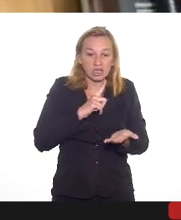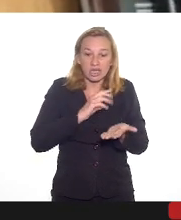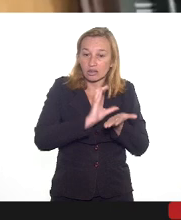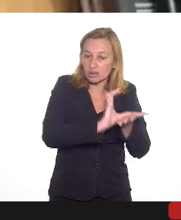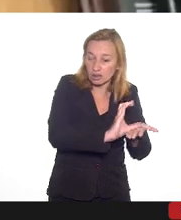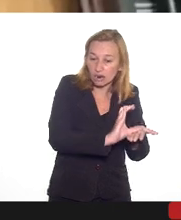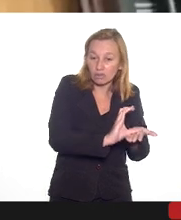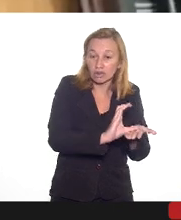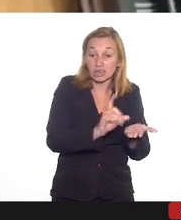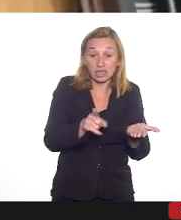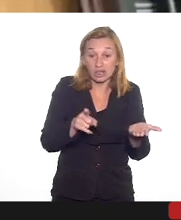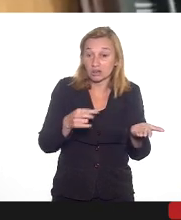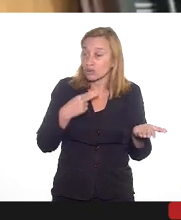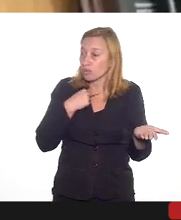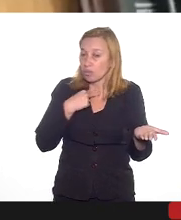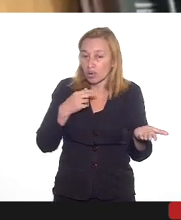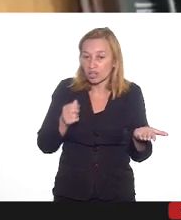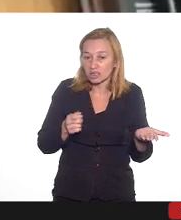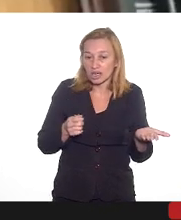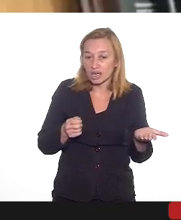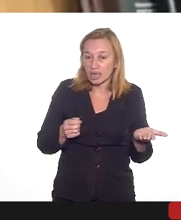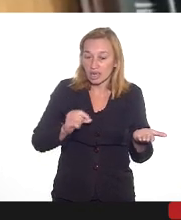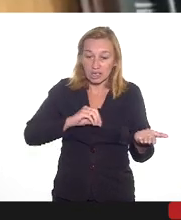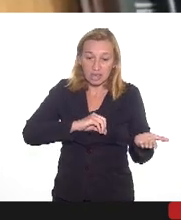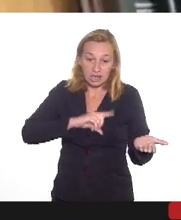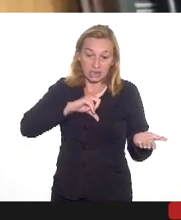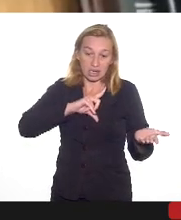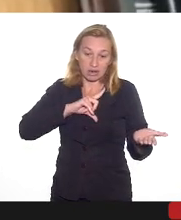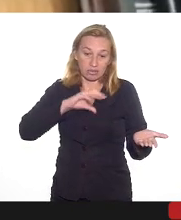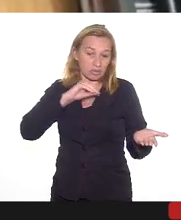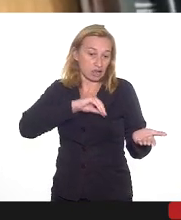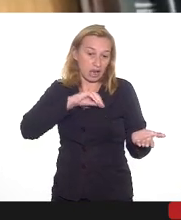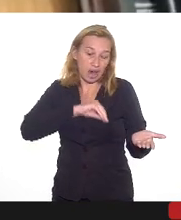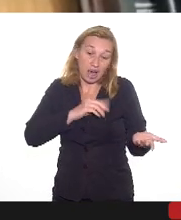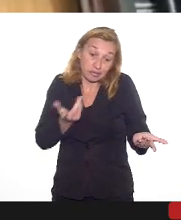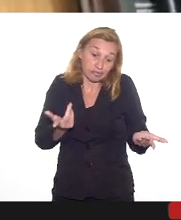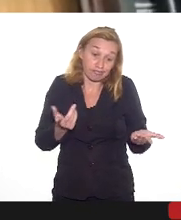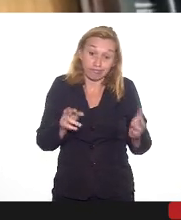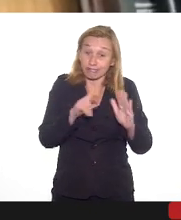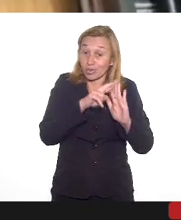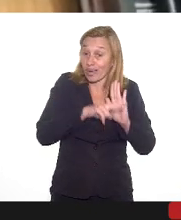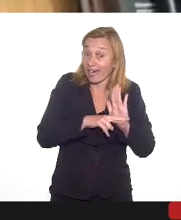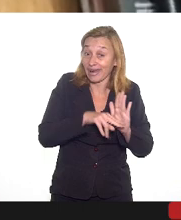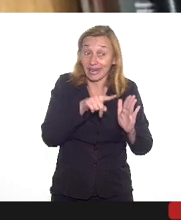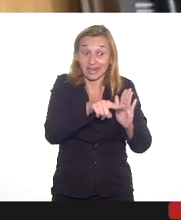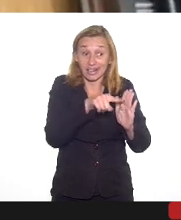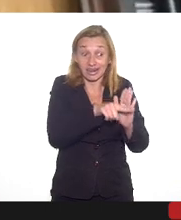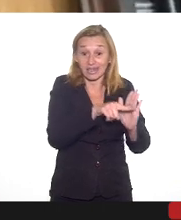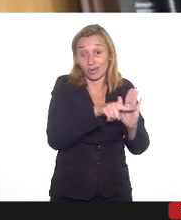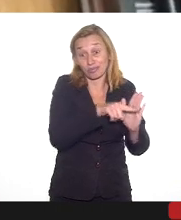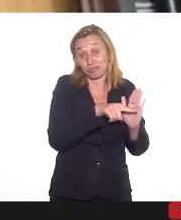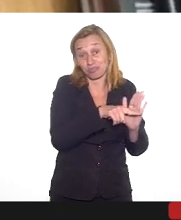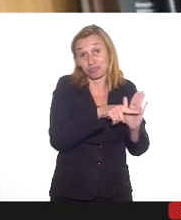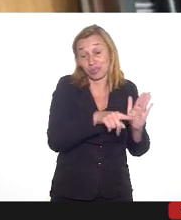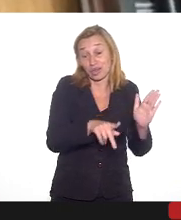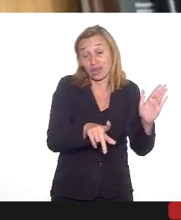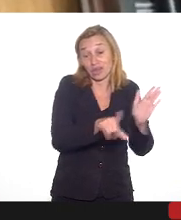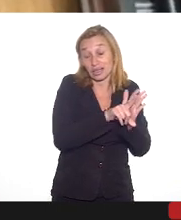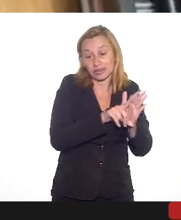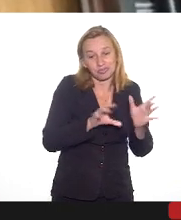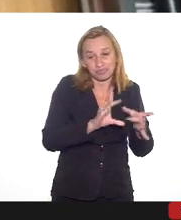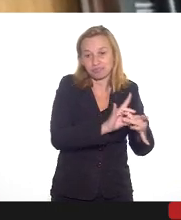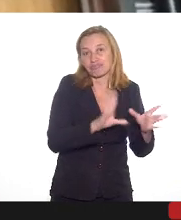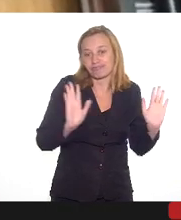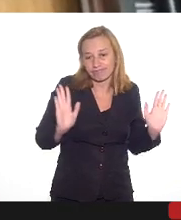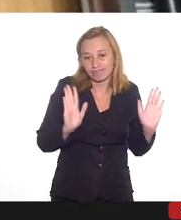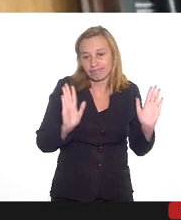por exemplo, não podendo dar aumento para servidor e por aí vai, porque a regra é uma regra chapada que está lá na lei complementar. E aqui eu não